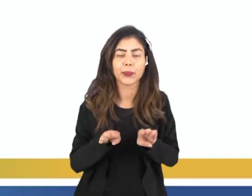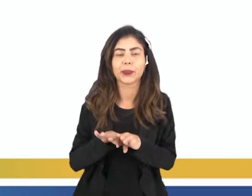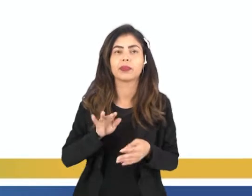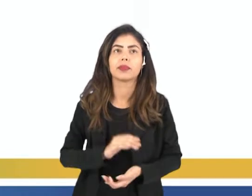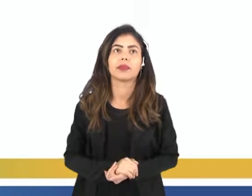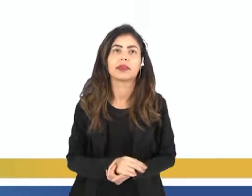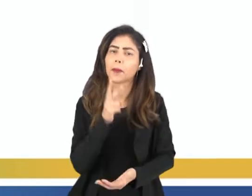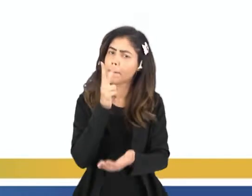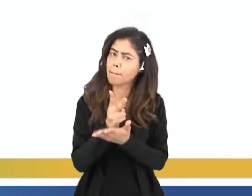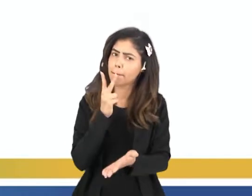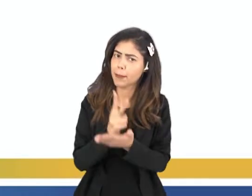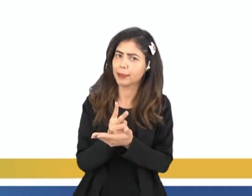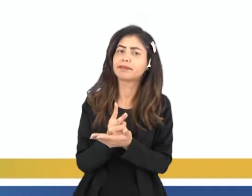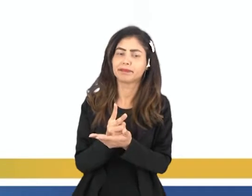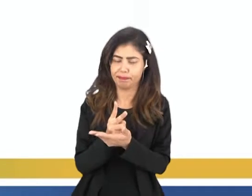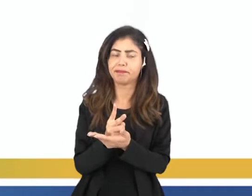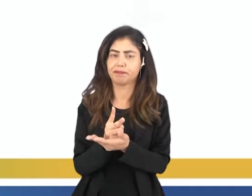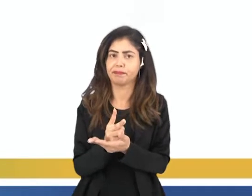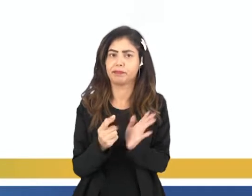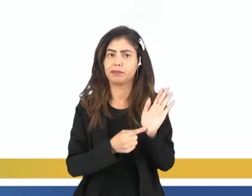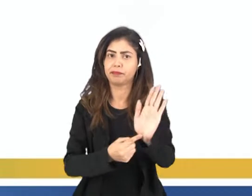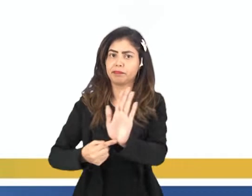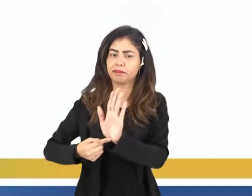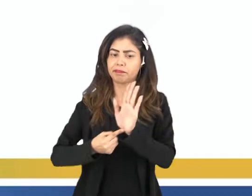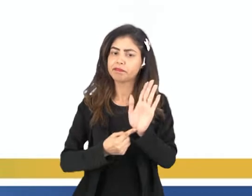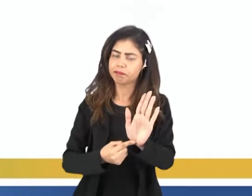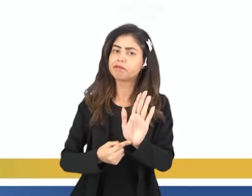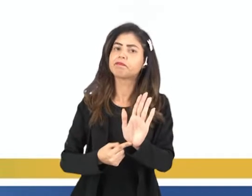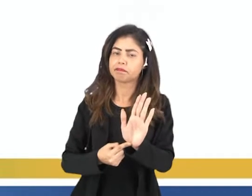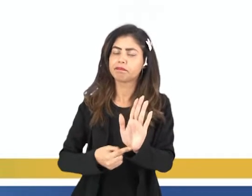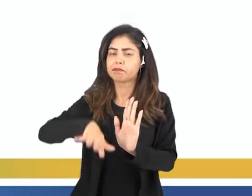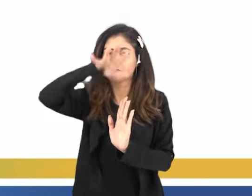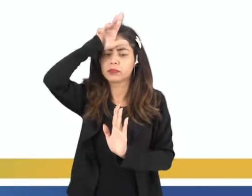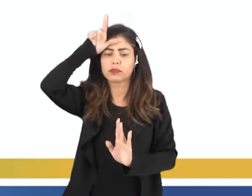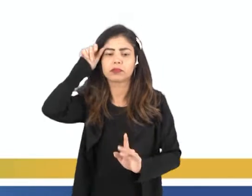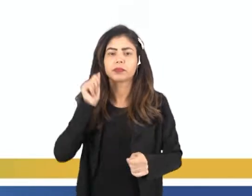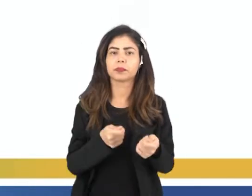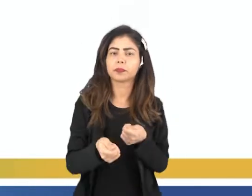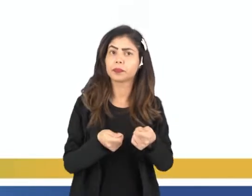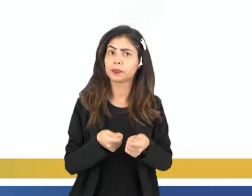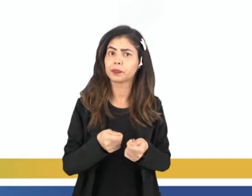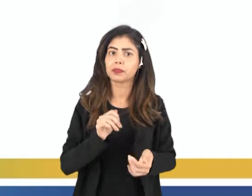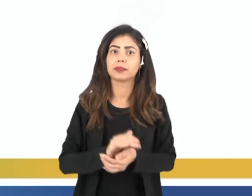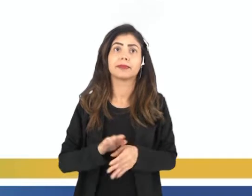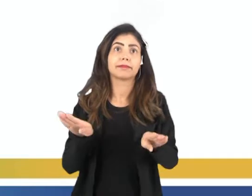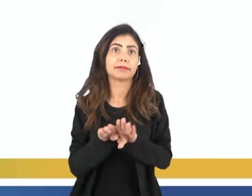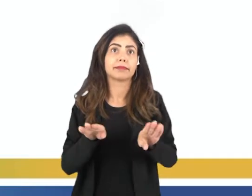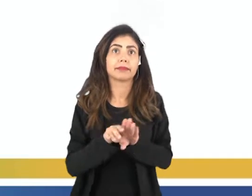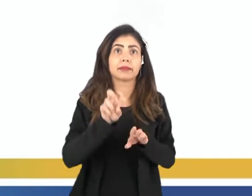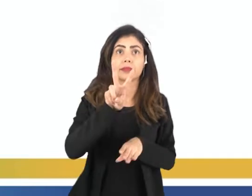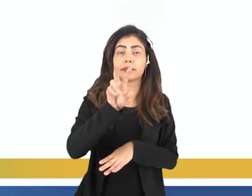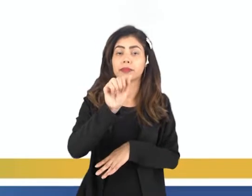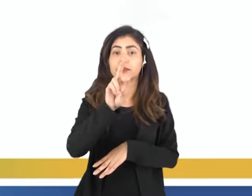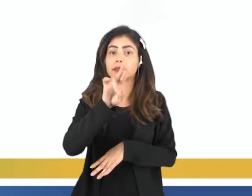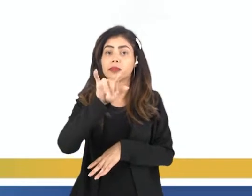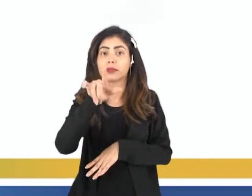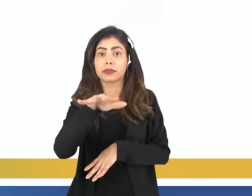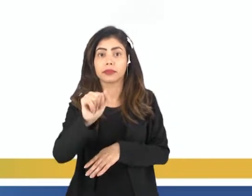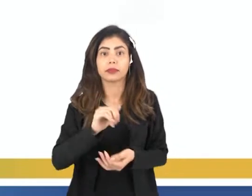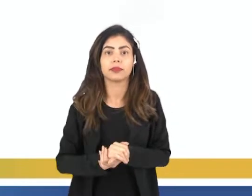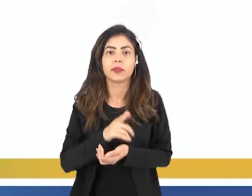Nessa mesma vegetação que estamos dando ênfase no bioma amazônico, temos as matas de várzea. São as que sofrem